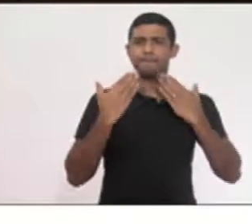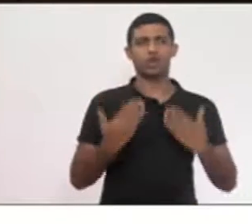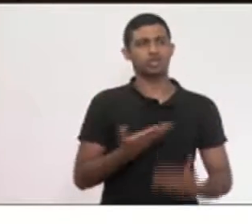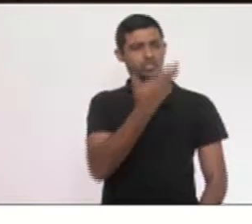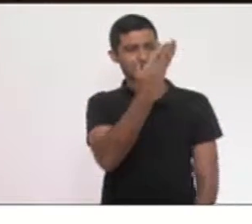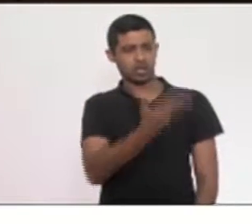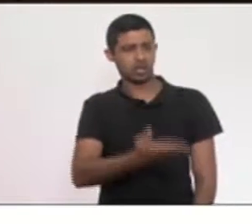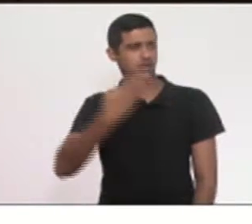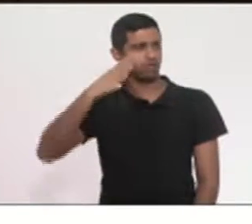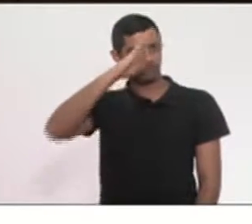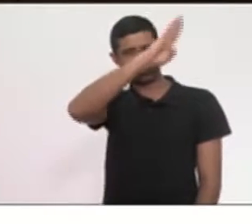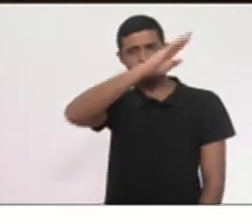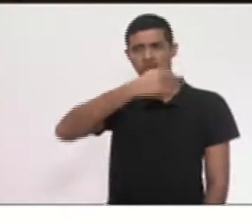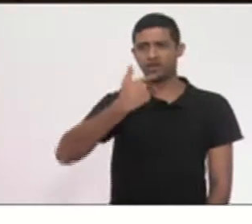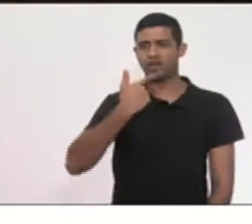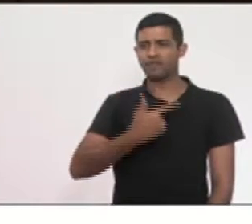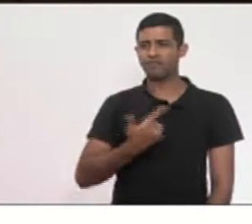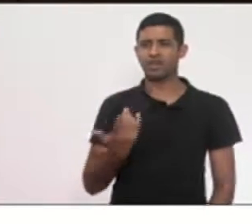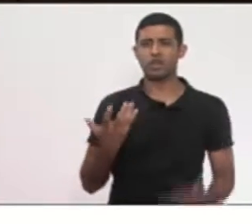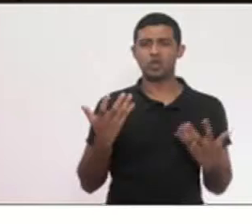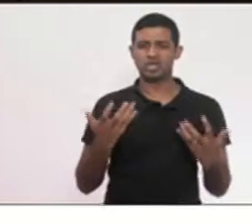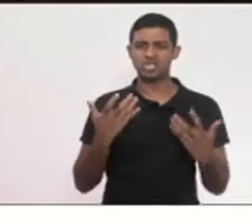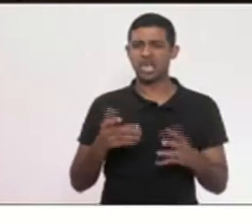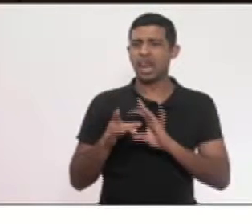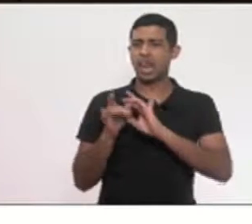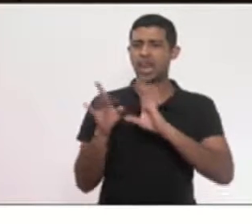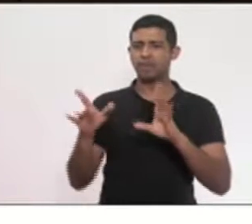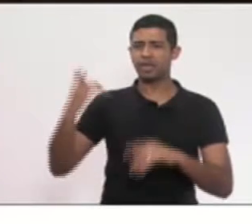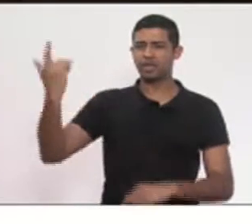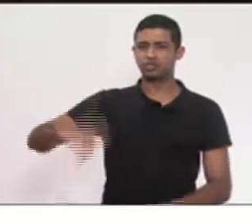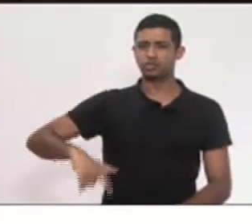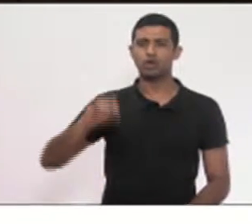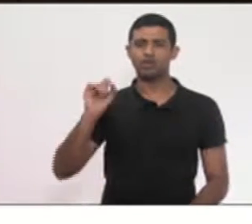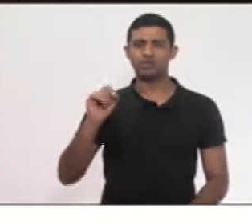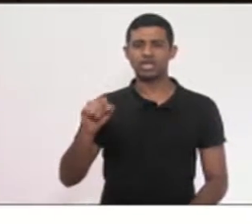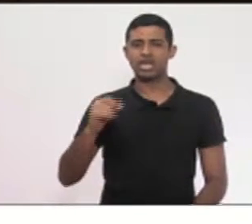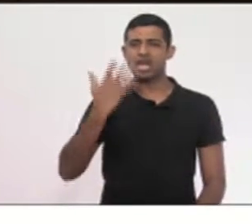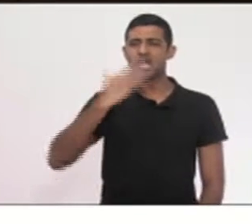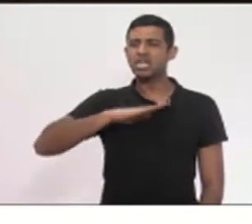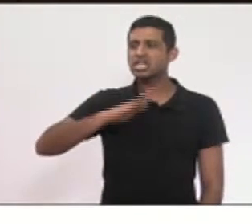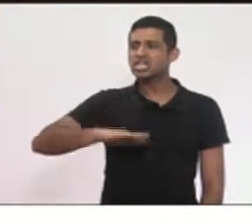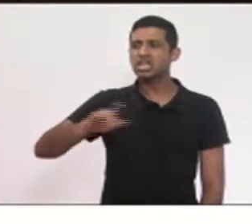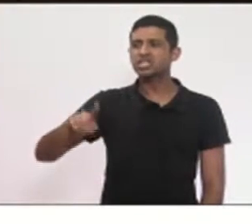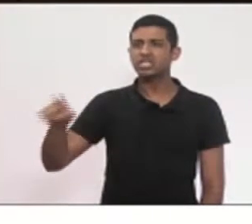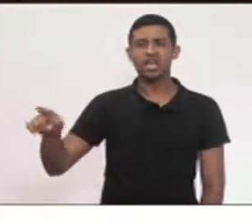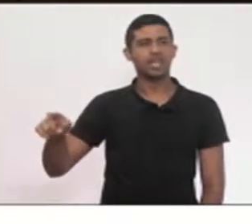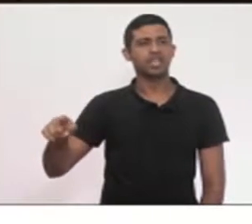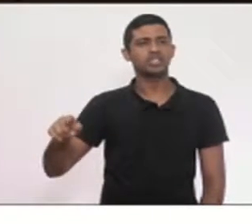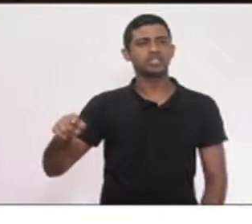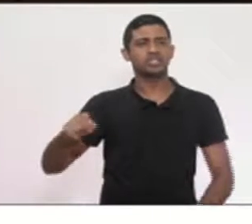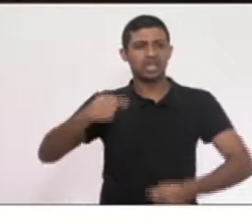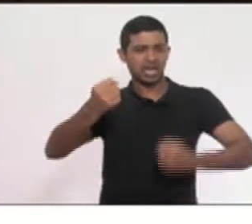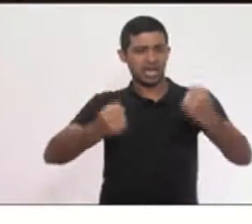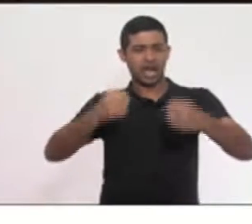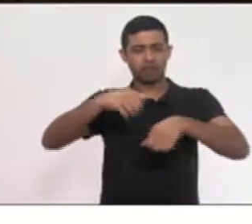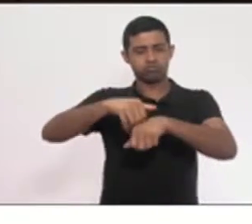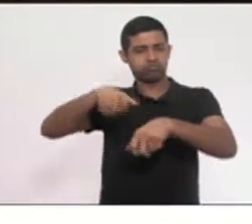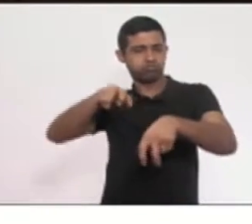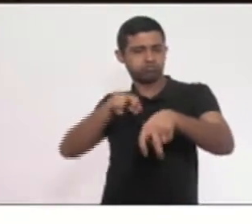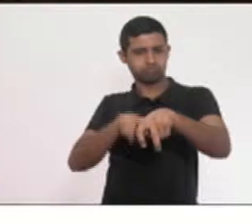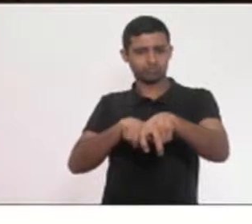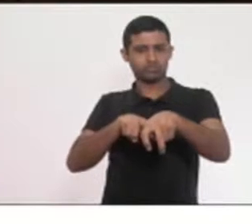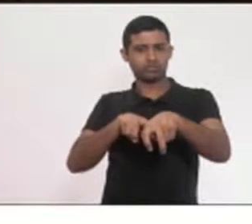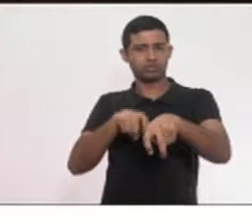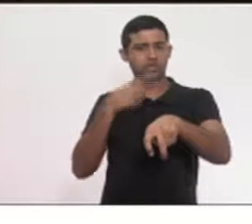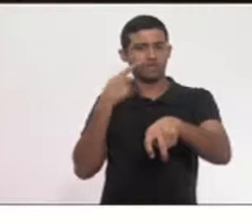Bolsonaro, que quer voltar a autorizar que crianças pequenas andem no banco de trás dos automóveis